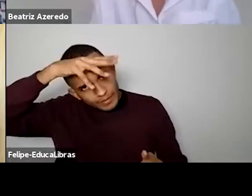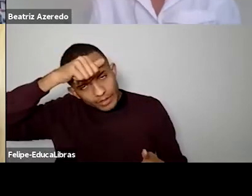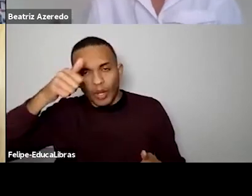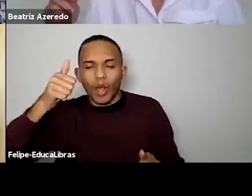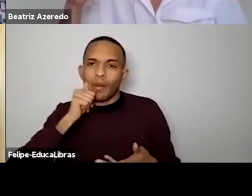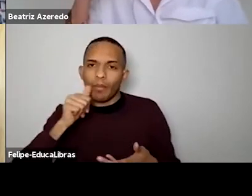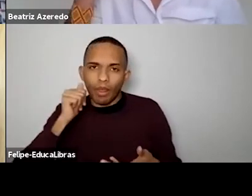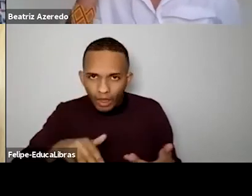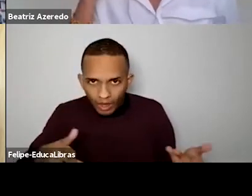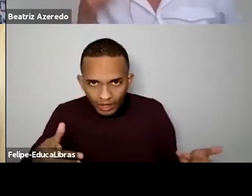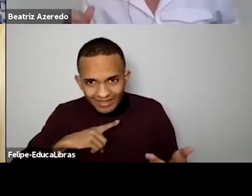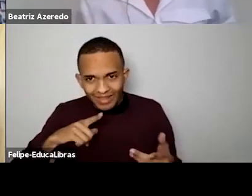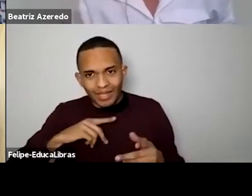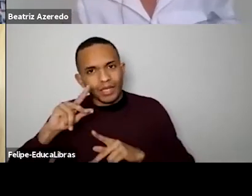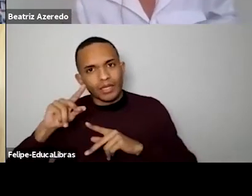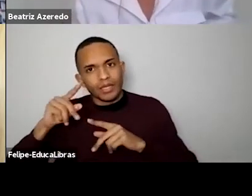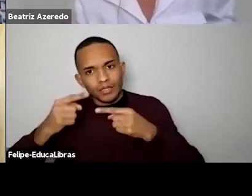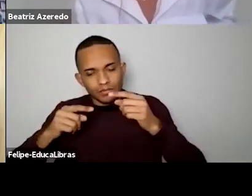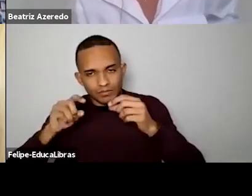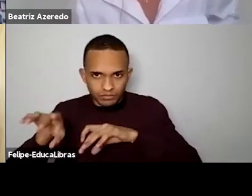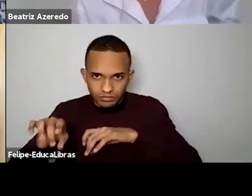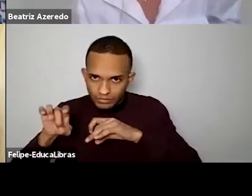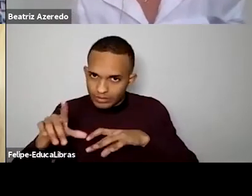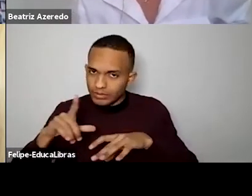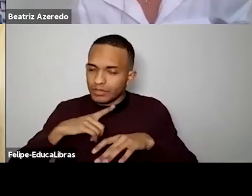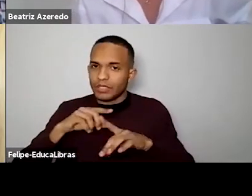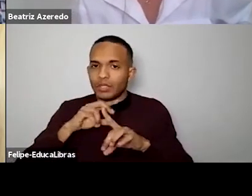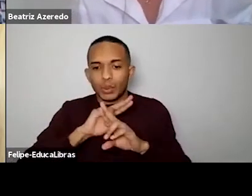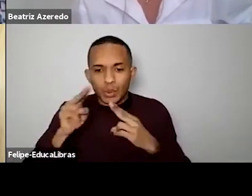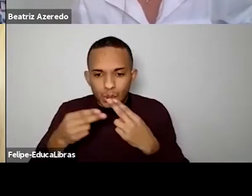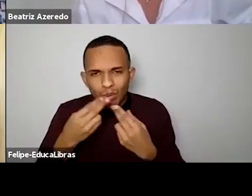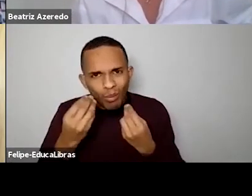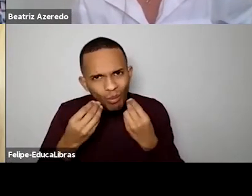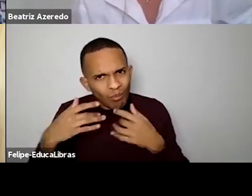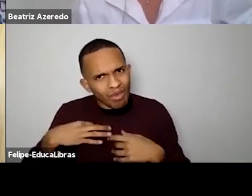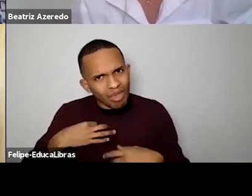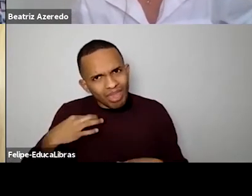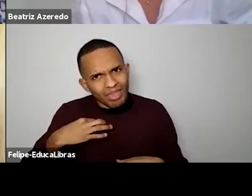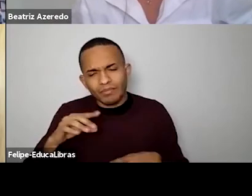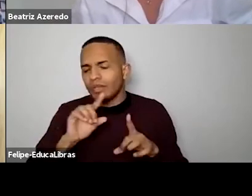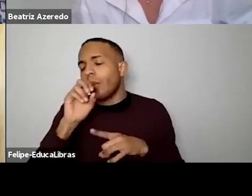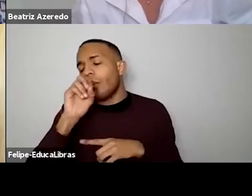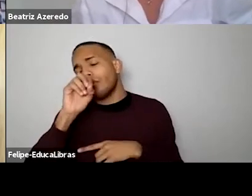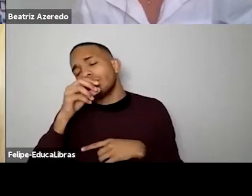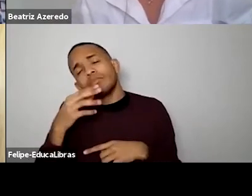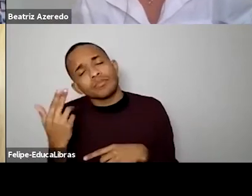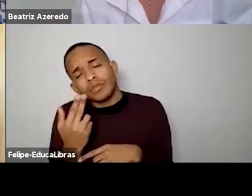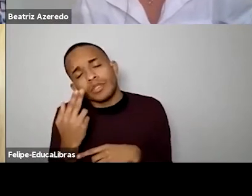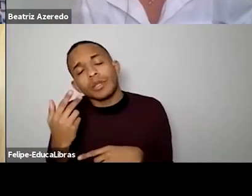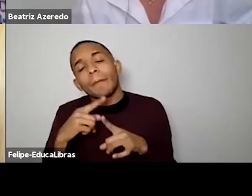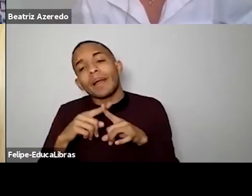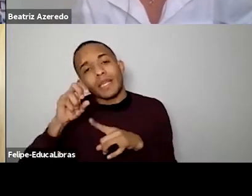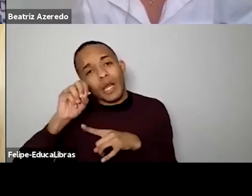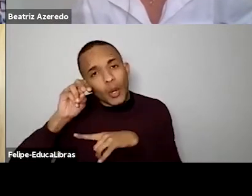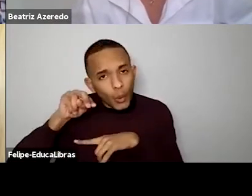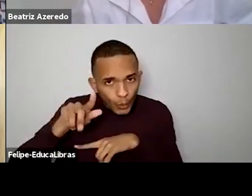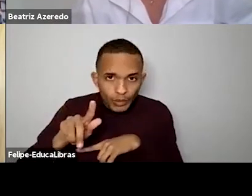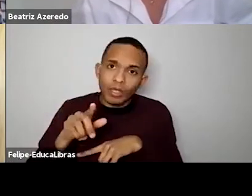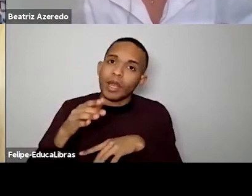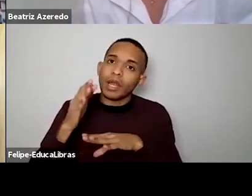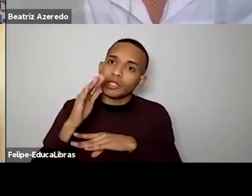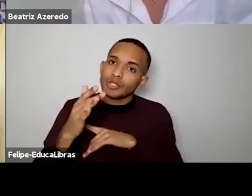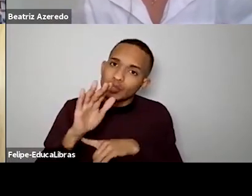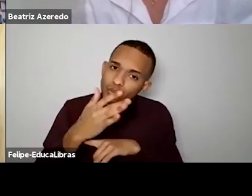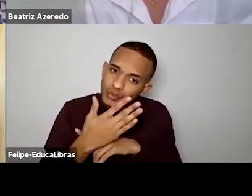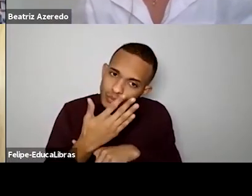educação pública, o SUS, você está em todas as frentes. É para isso que são as ONGs, elas estão lá para nos representar, né? Enfim,